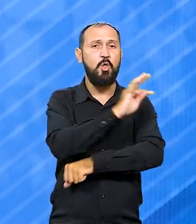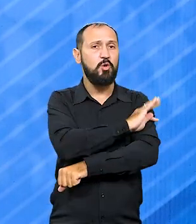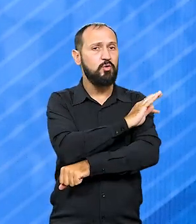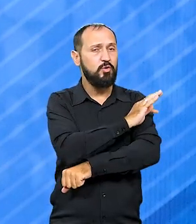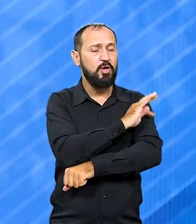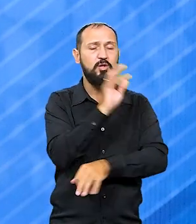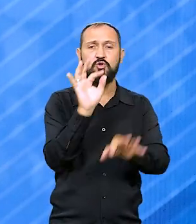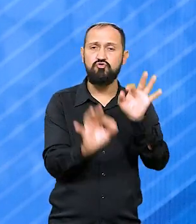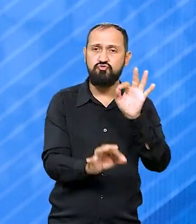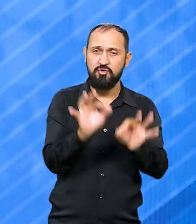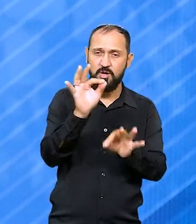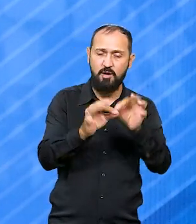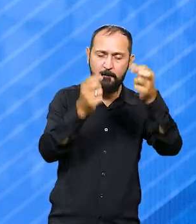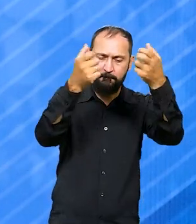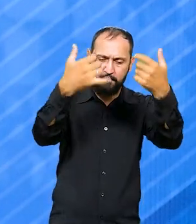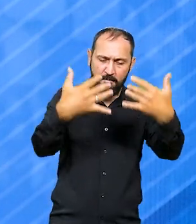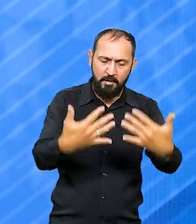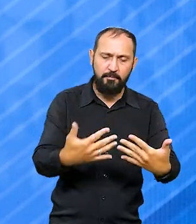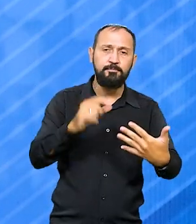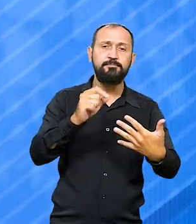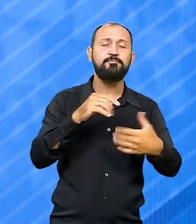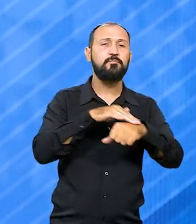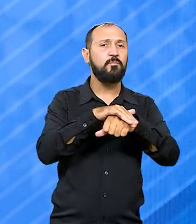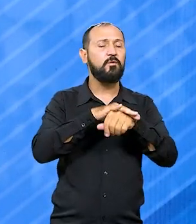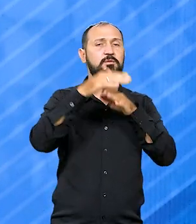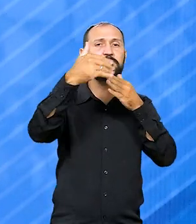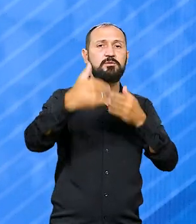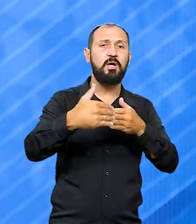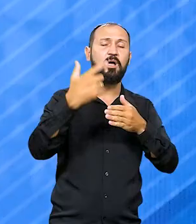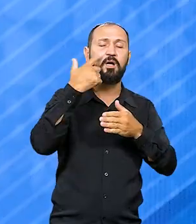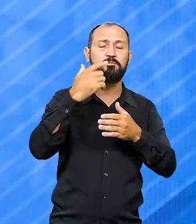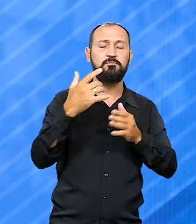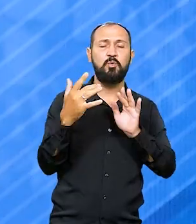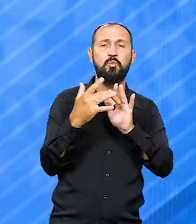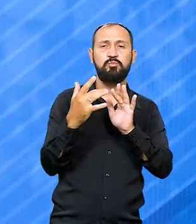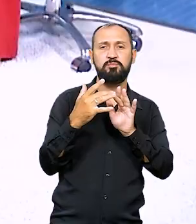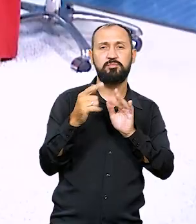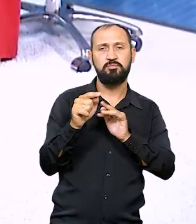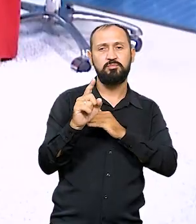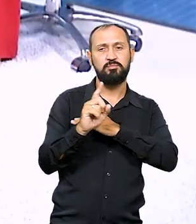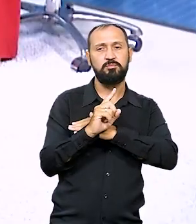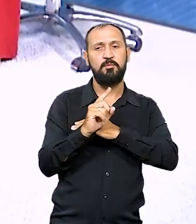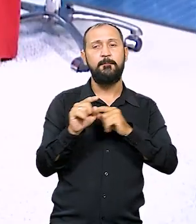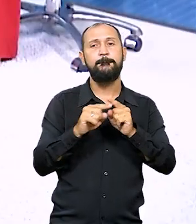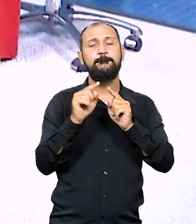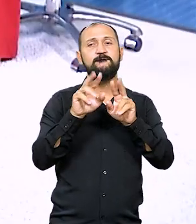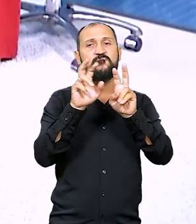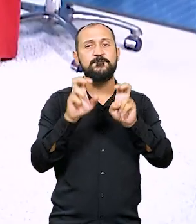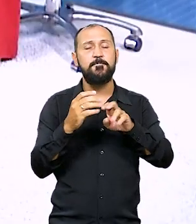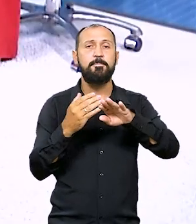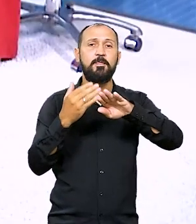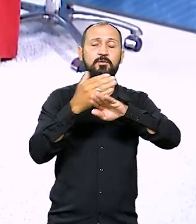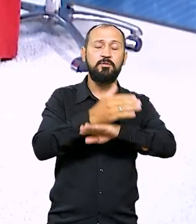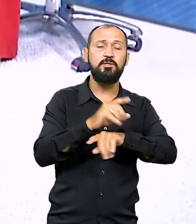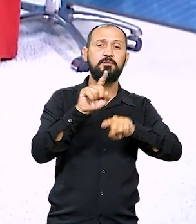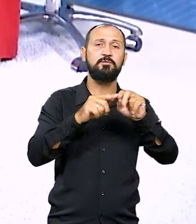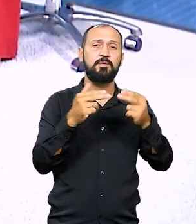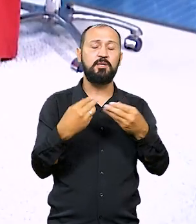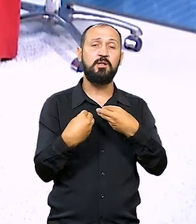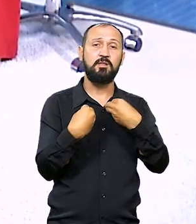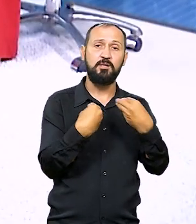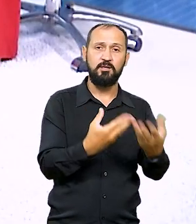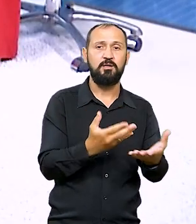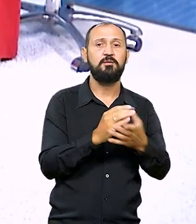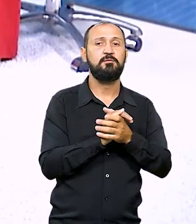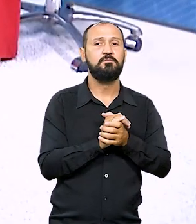melhor técnica jurídica, de atender, de conversar, de ouvir o cliente, mas essa questão das diligências de